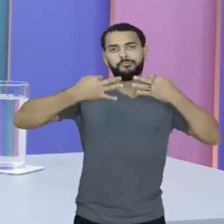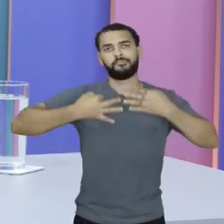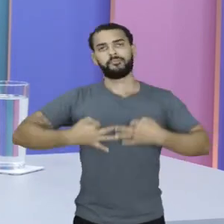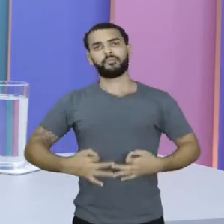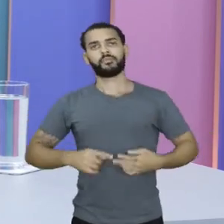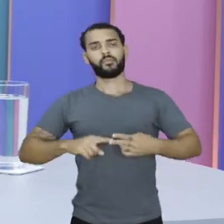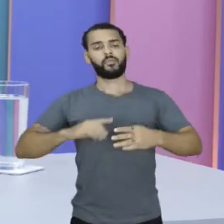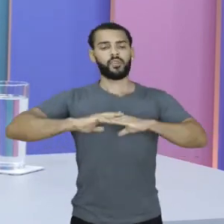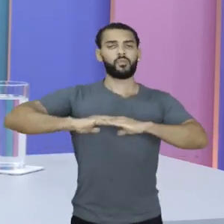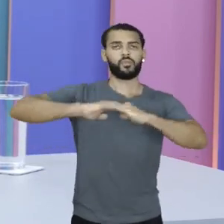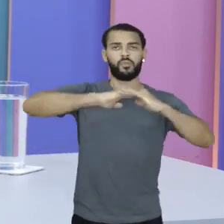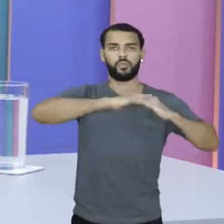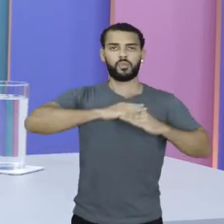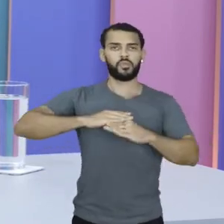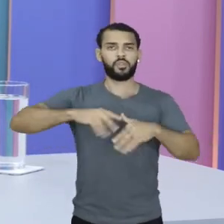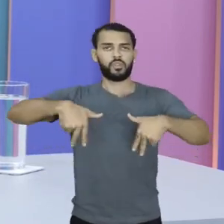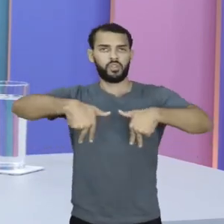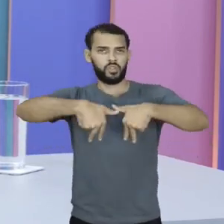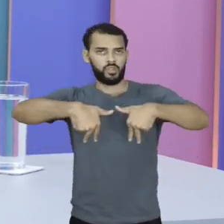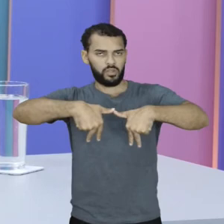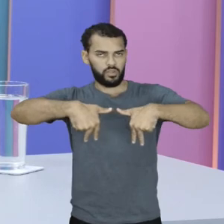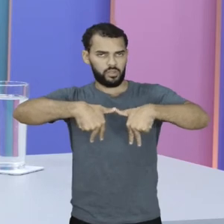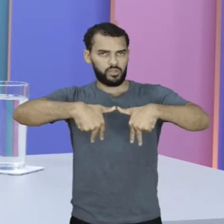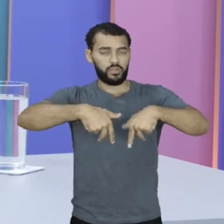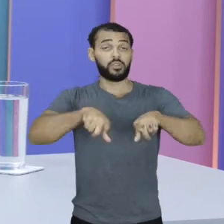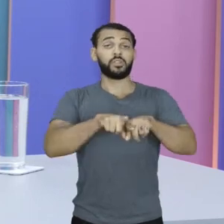igualdade racial no interior do nosso